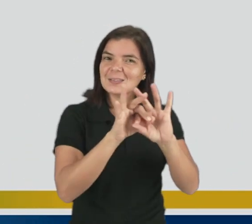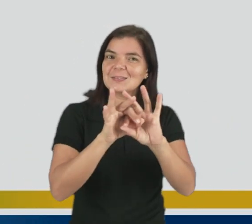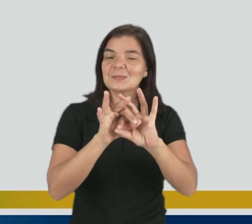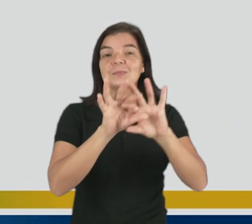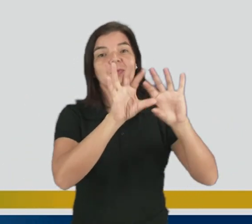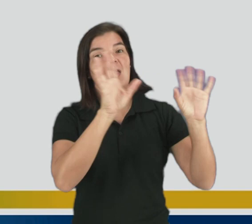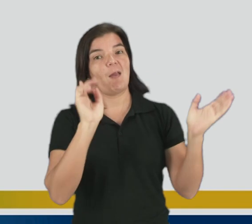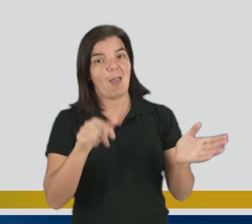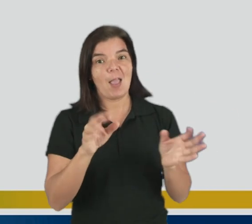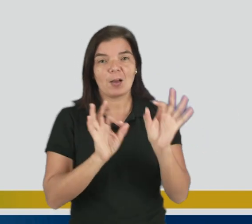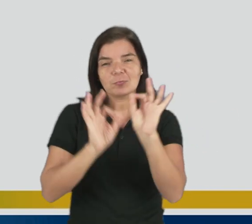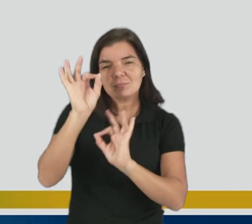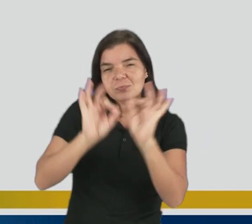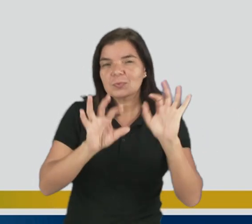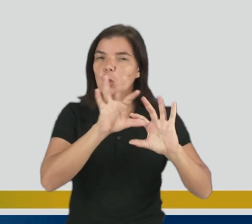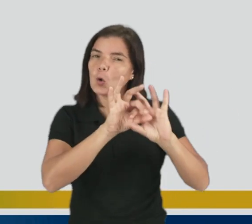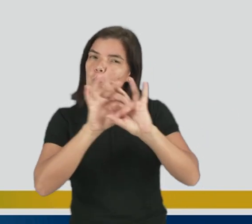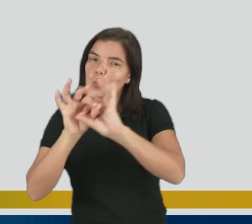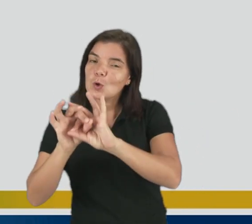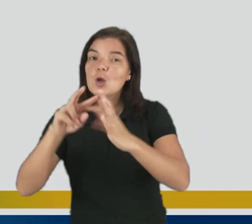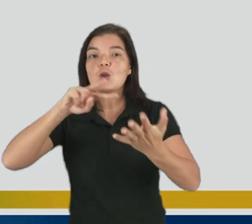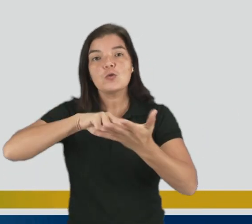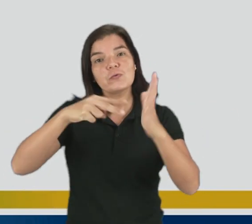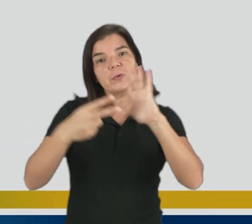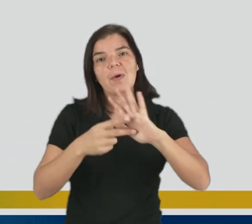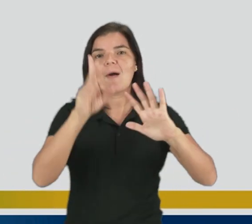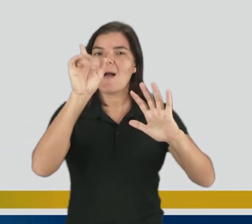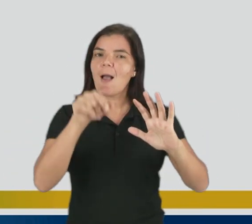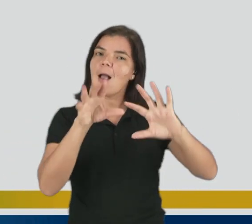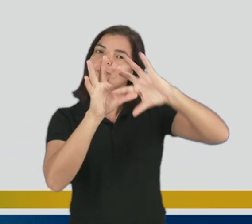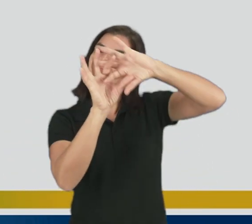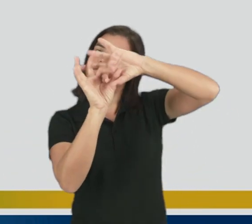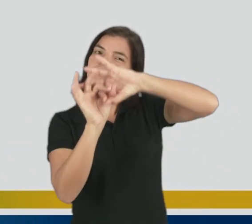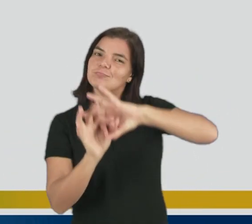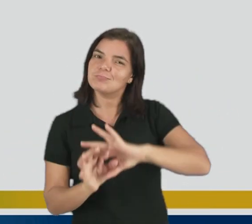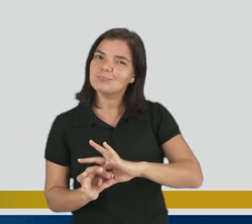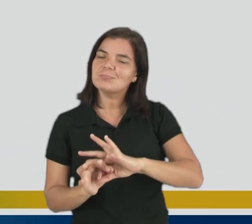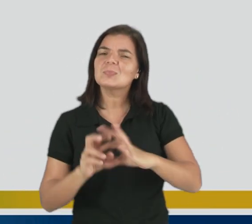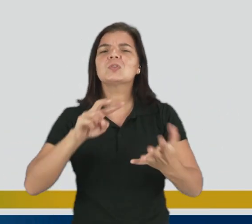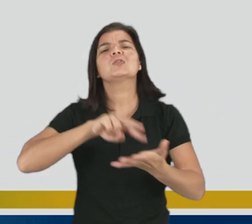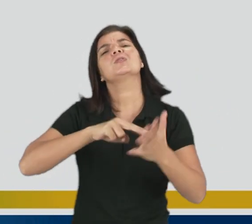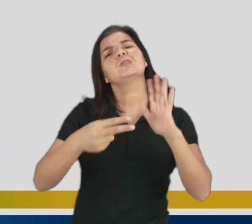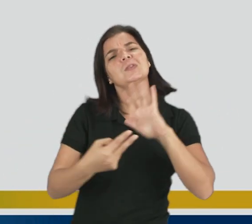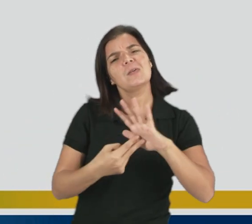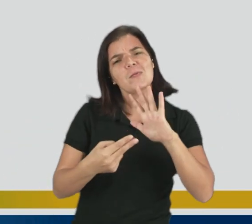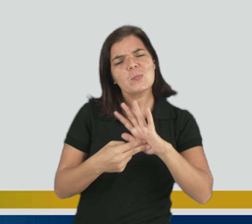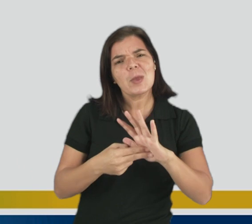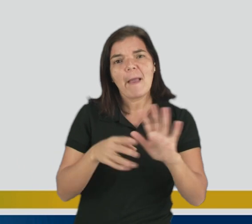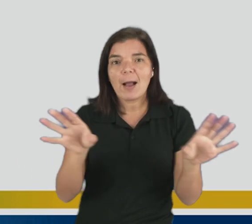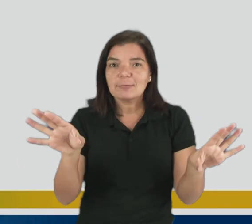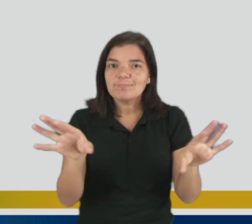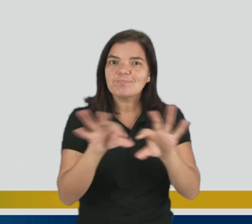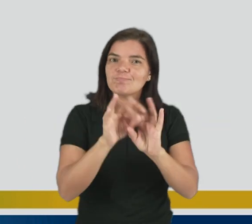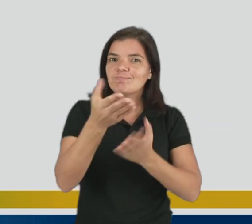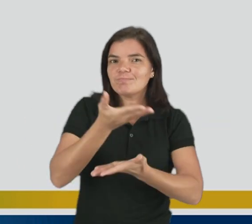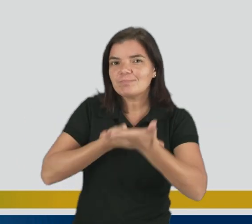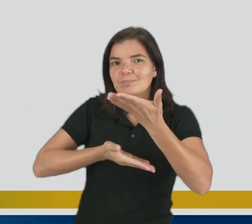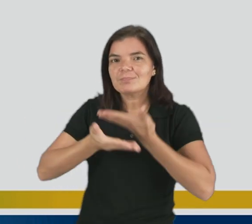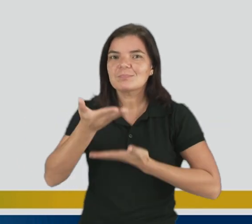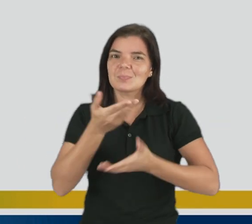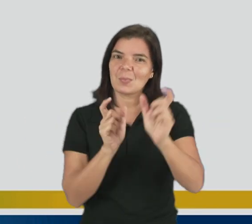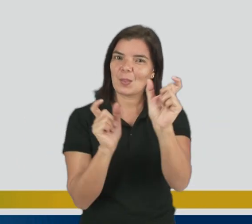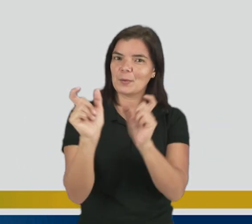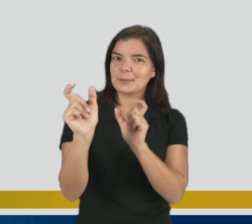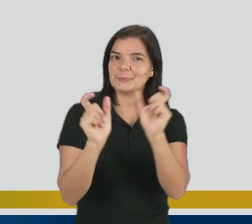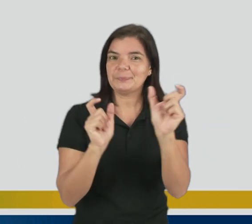pela coesão e já o seu sentido é construído pela coerência. O que seria encadeamento? Justamente essa relação entre